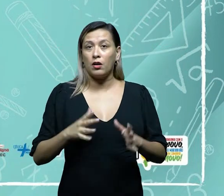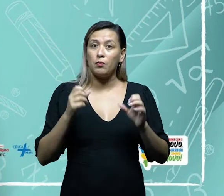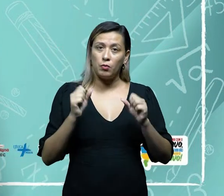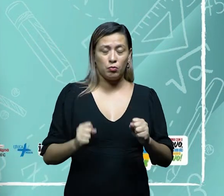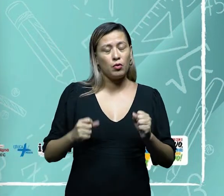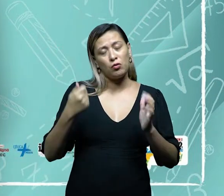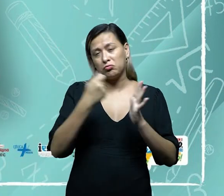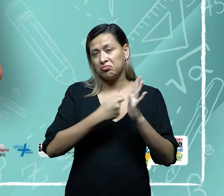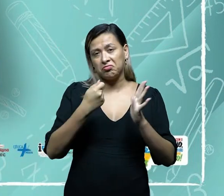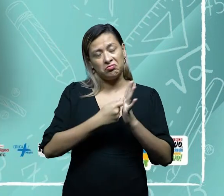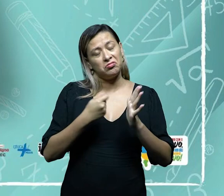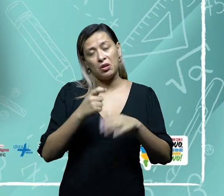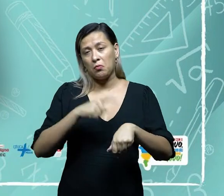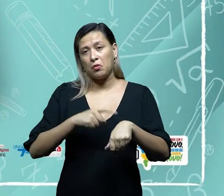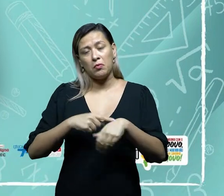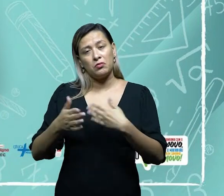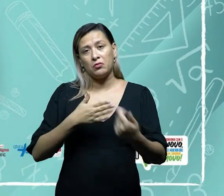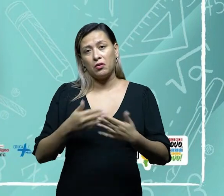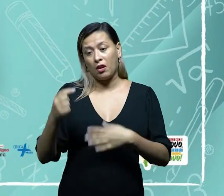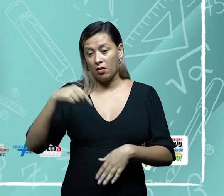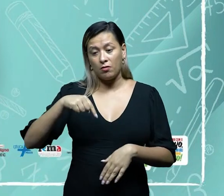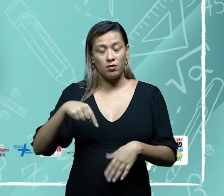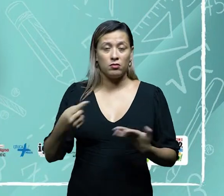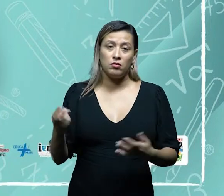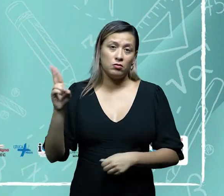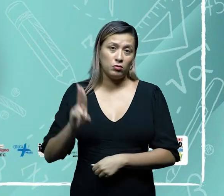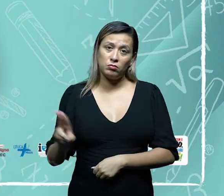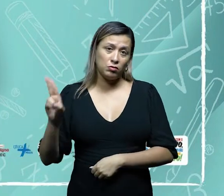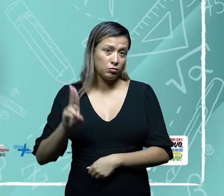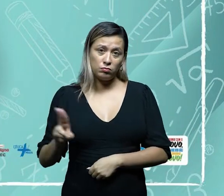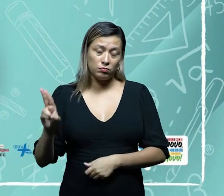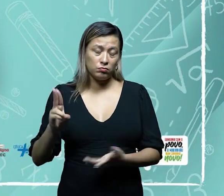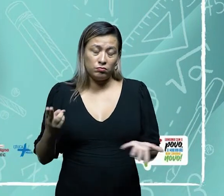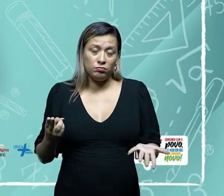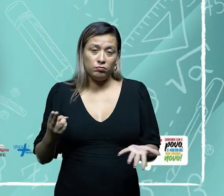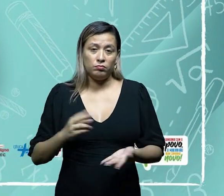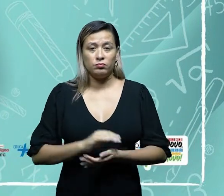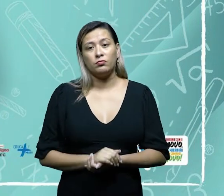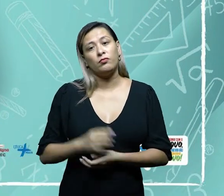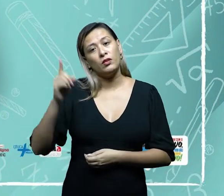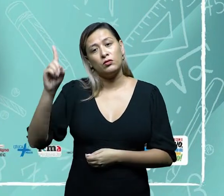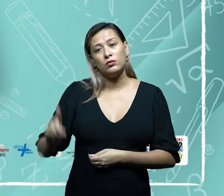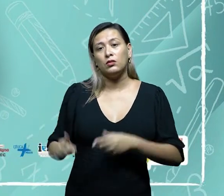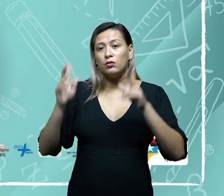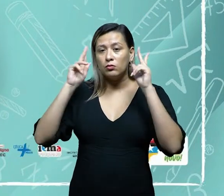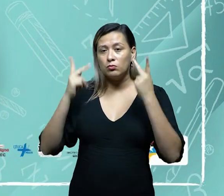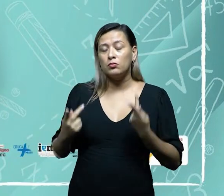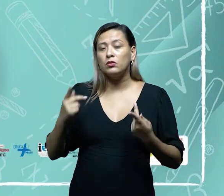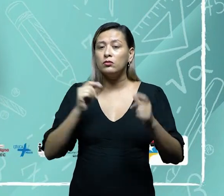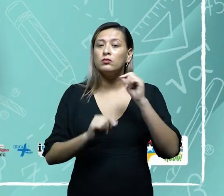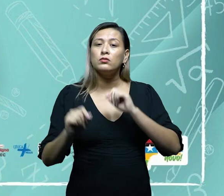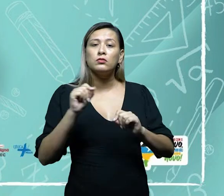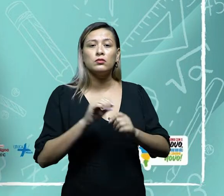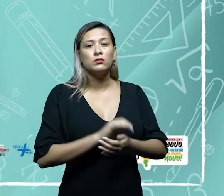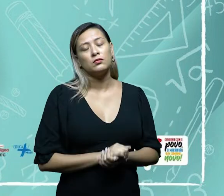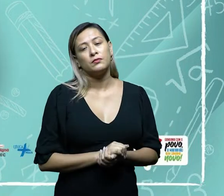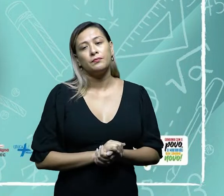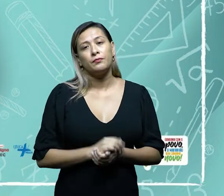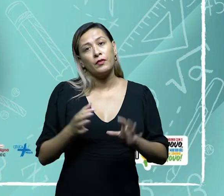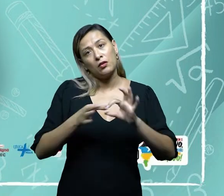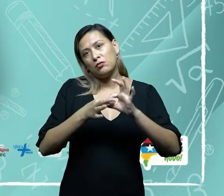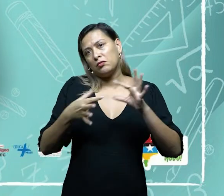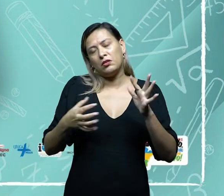Eu posso estar aqui e não estar fazendo uso de um direito, né, de um direito humano, direito de livre